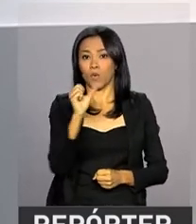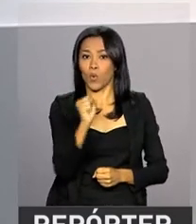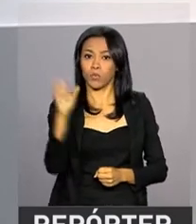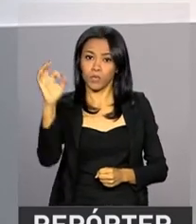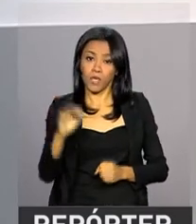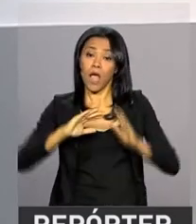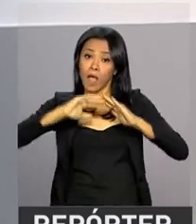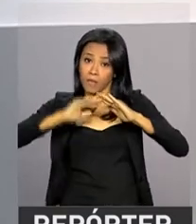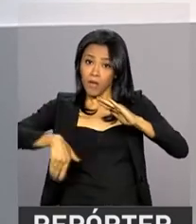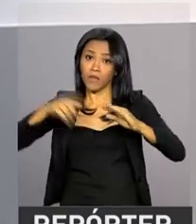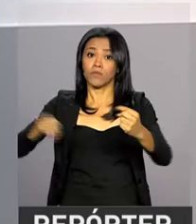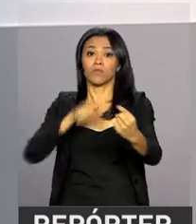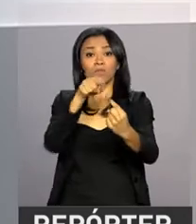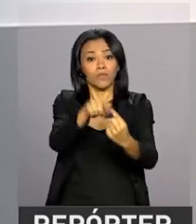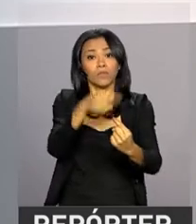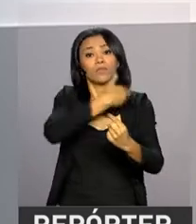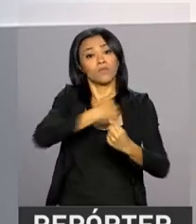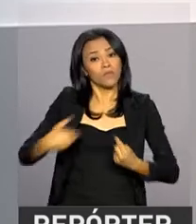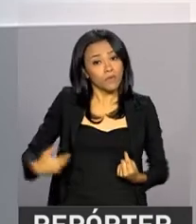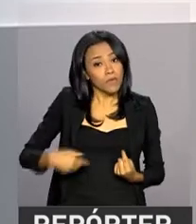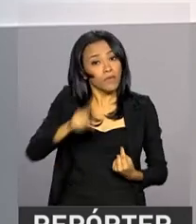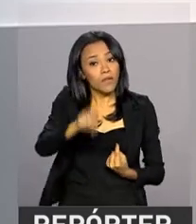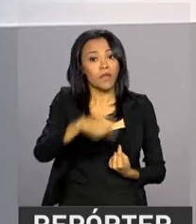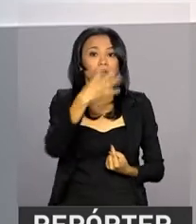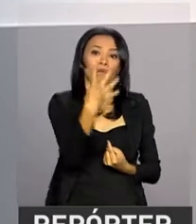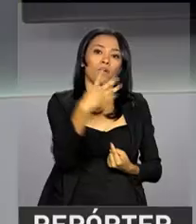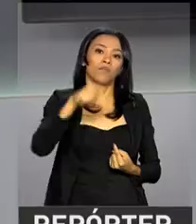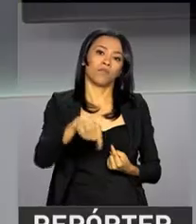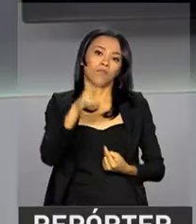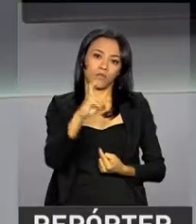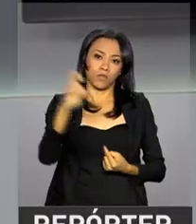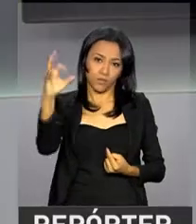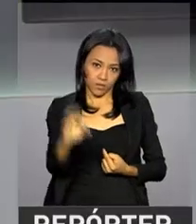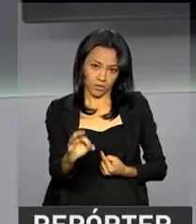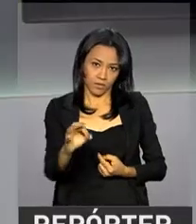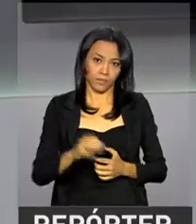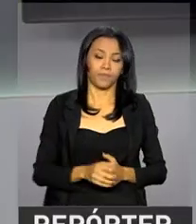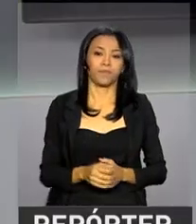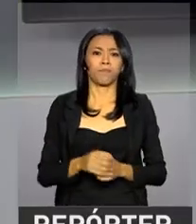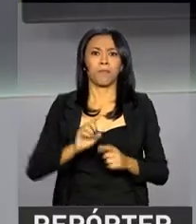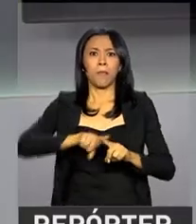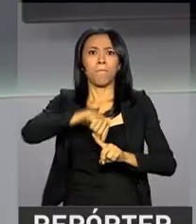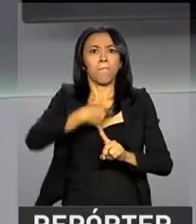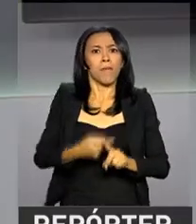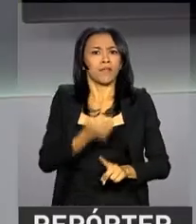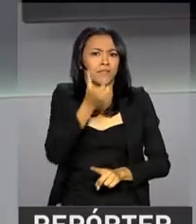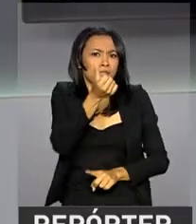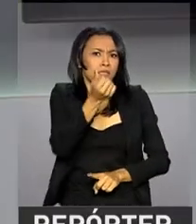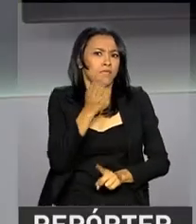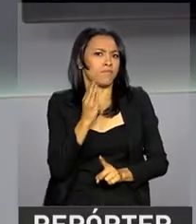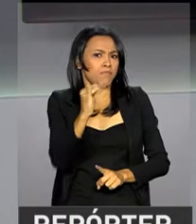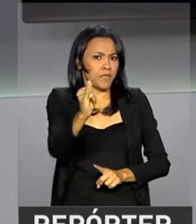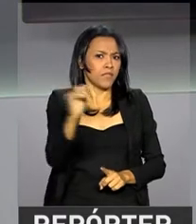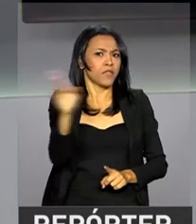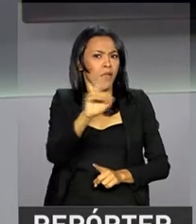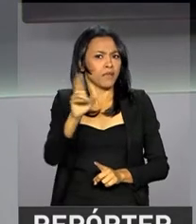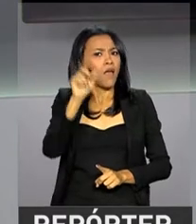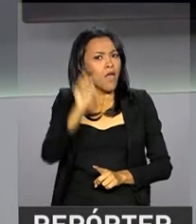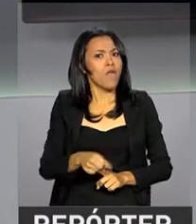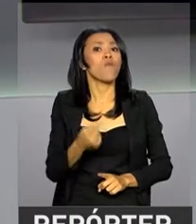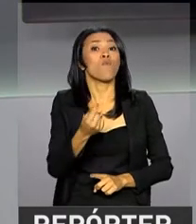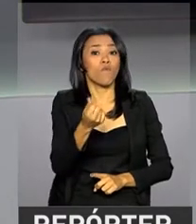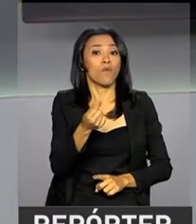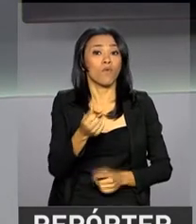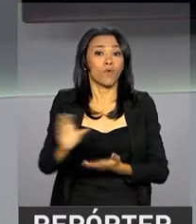do centro da meta estabelecida pelo governo, que é de 4,5%. Mais de 6 bilhões de reais. Esse é o valor que o